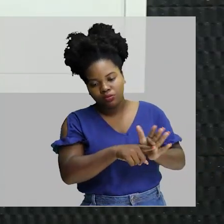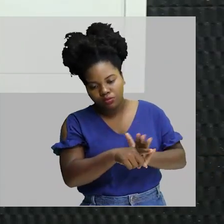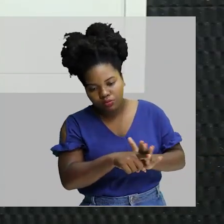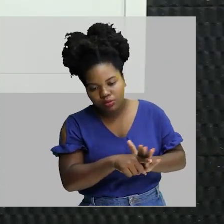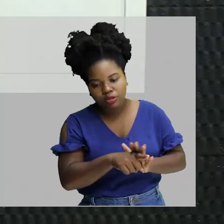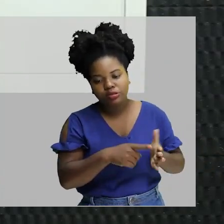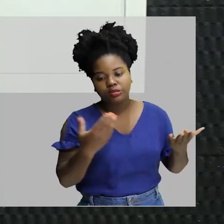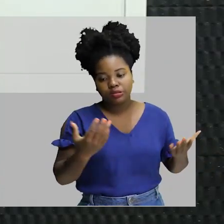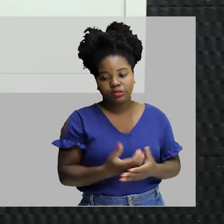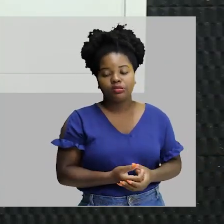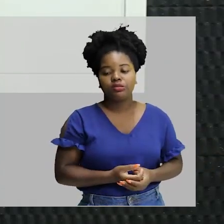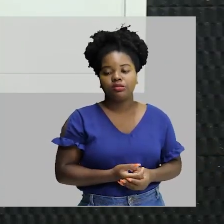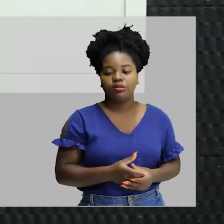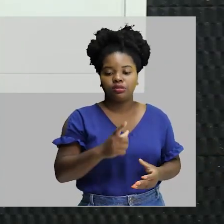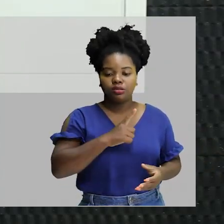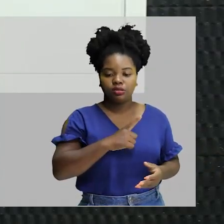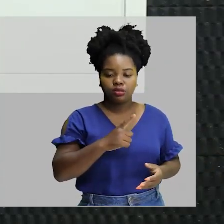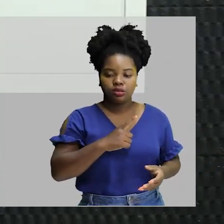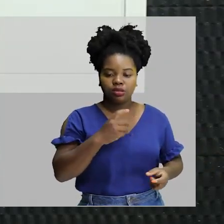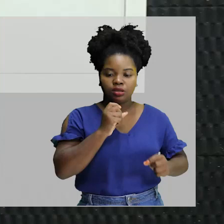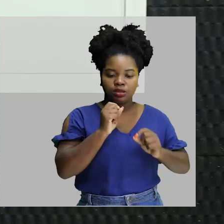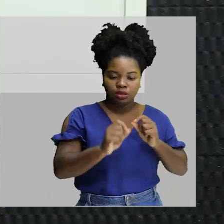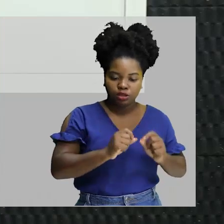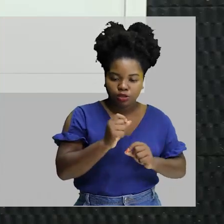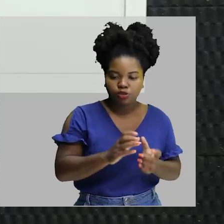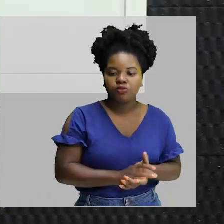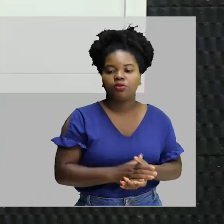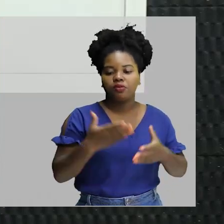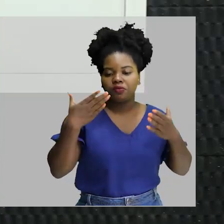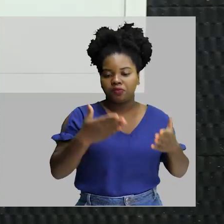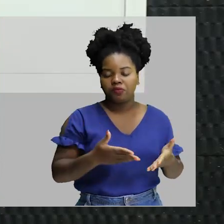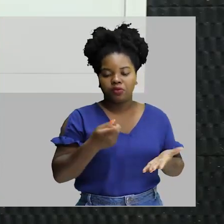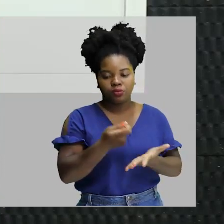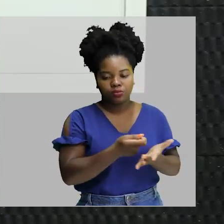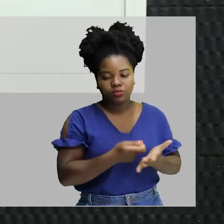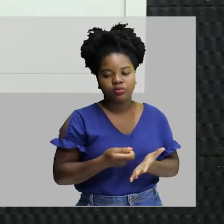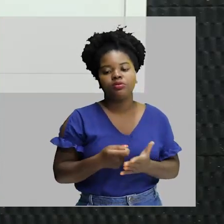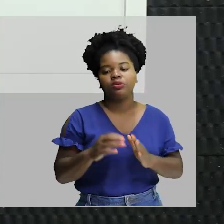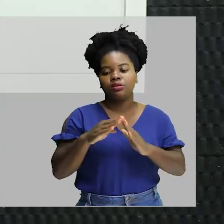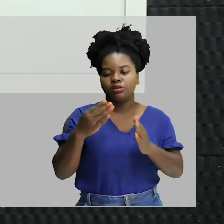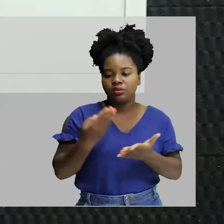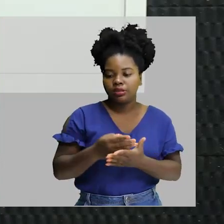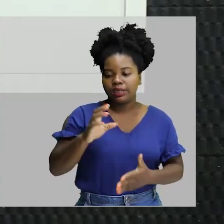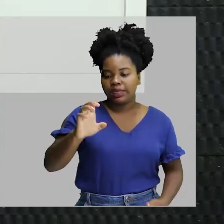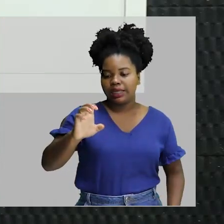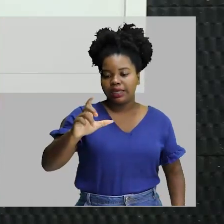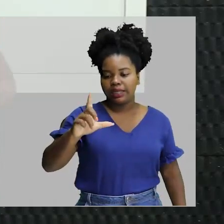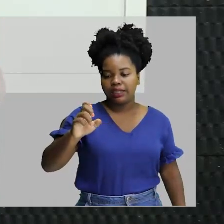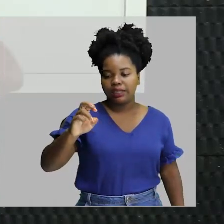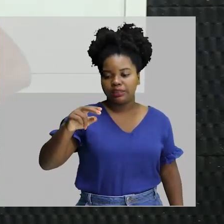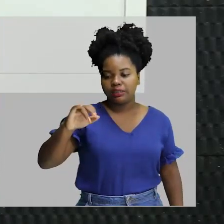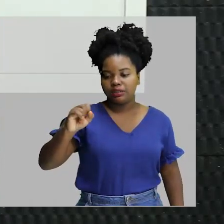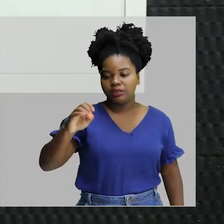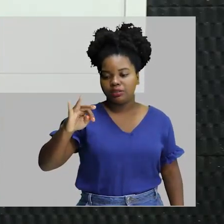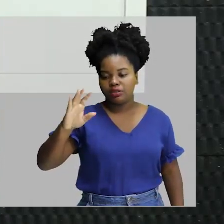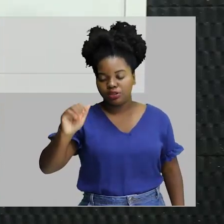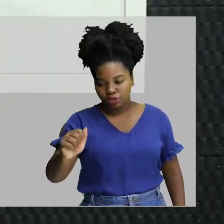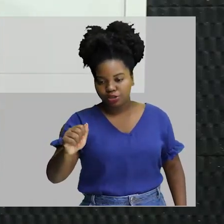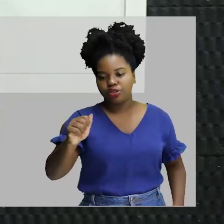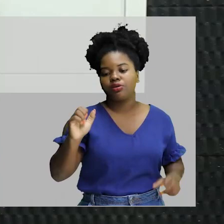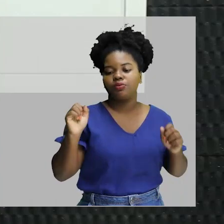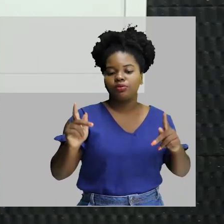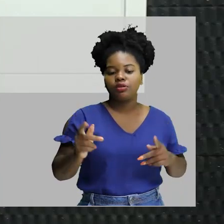determinismo, principalmente lá nas escolas helenísticas. O estoicismo traz para a gente uma grande reflexão, nós vamos até passar por